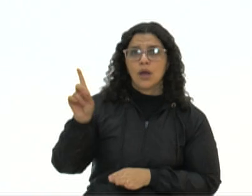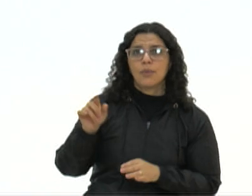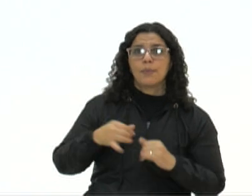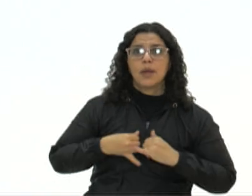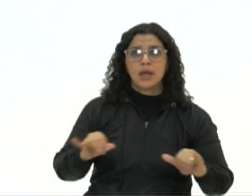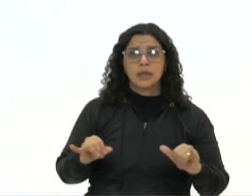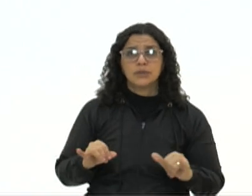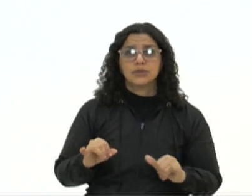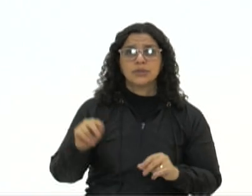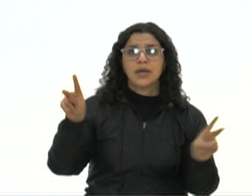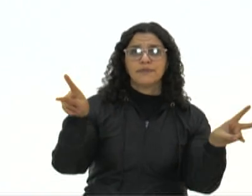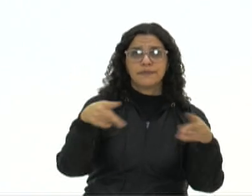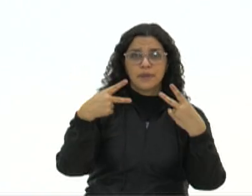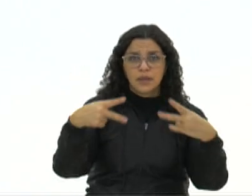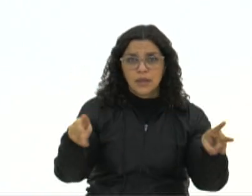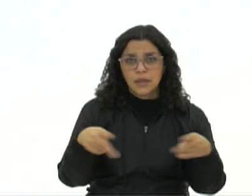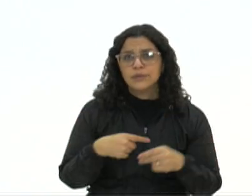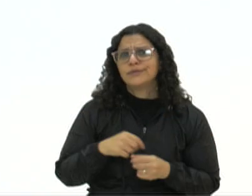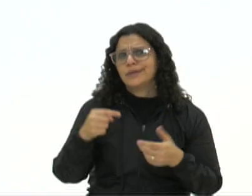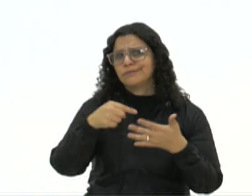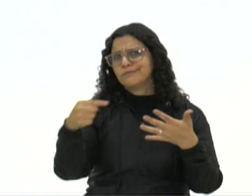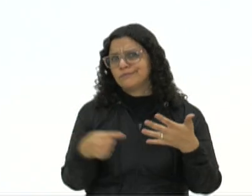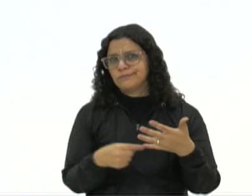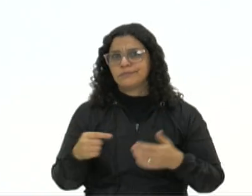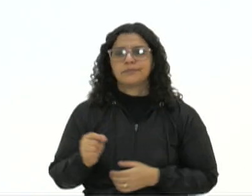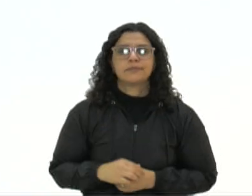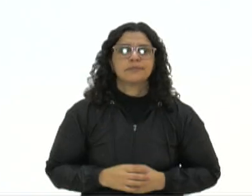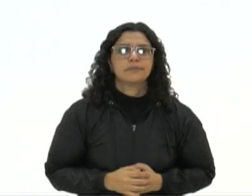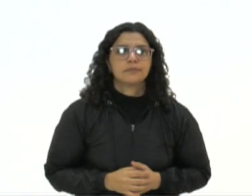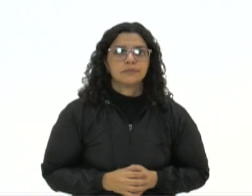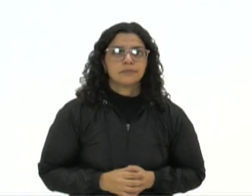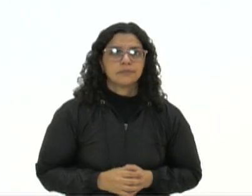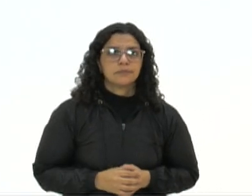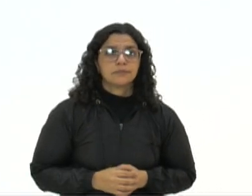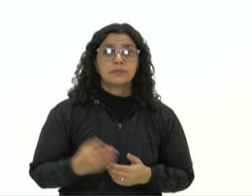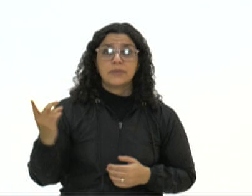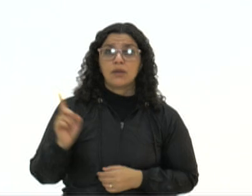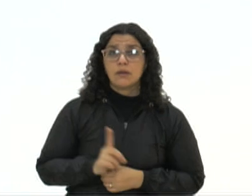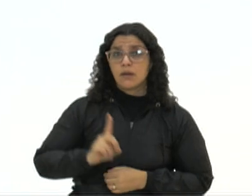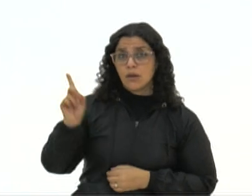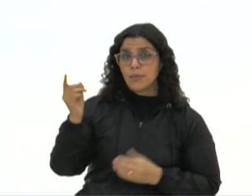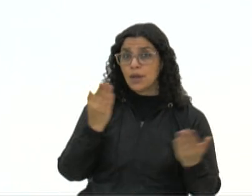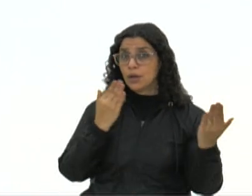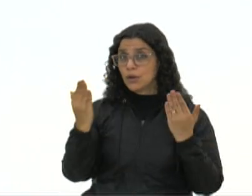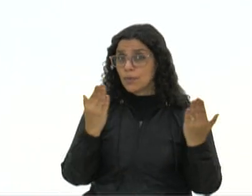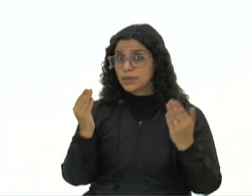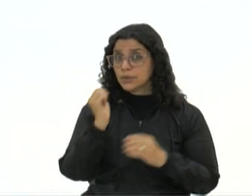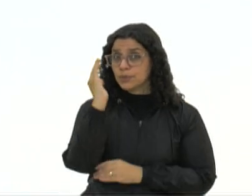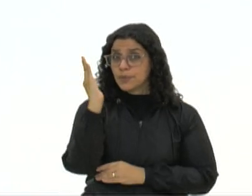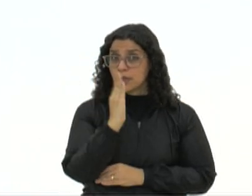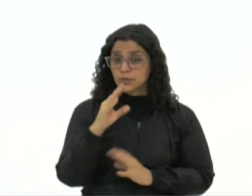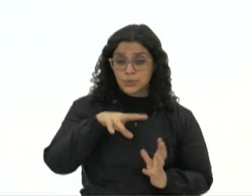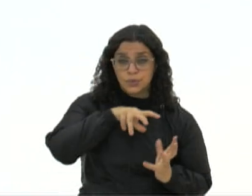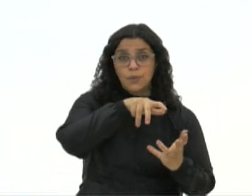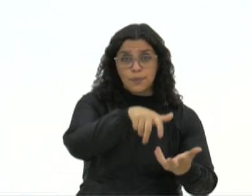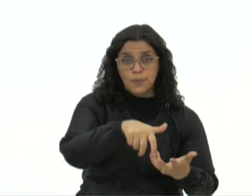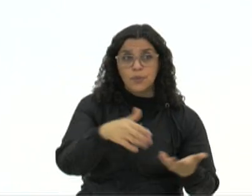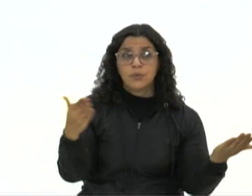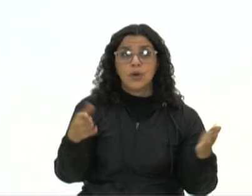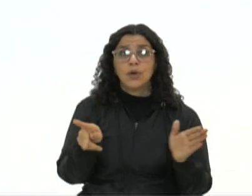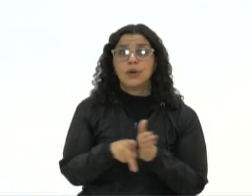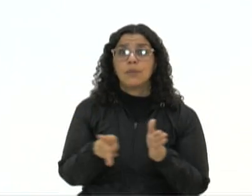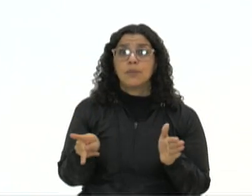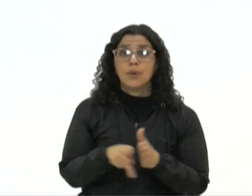energia eólica, entre outras. E aqui para a gente fazer uma comparação do Brasil com o mundo, né, a